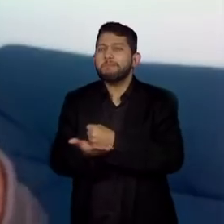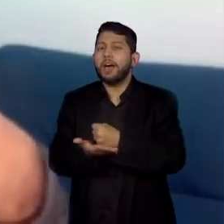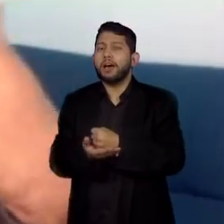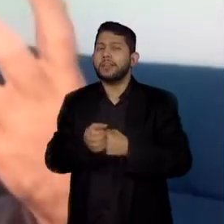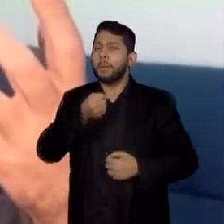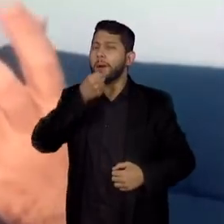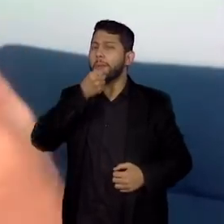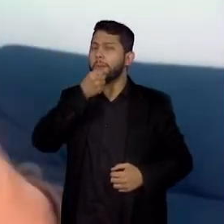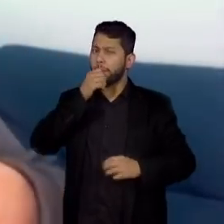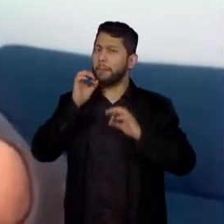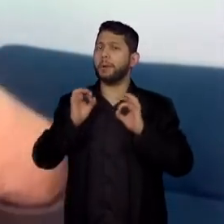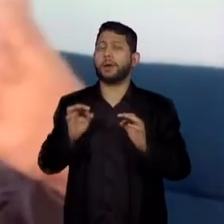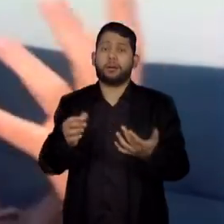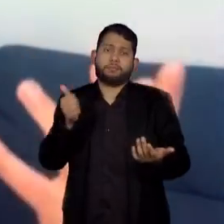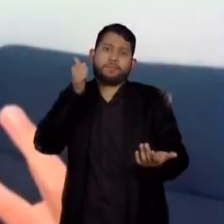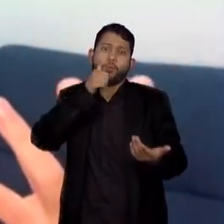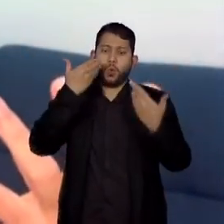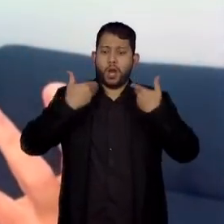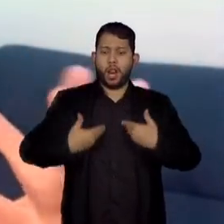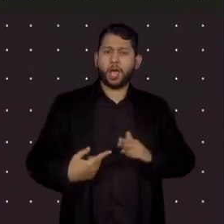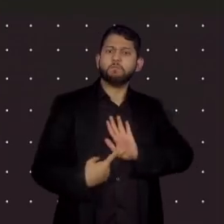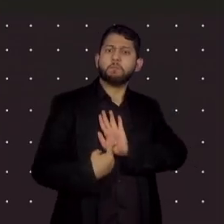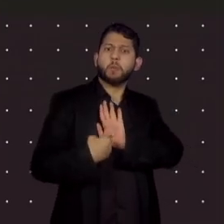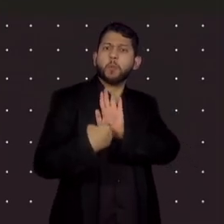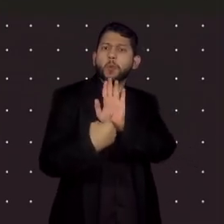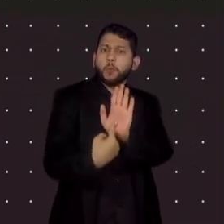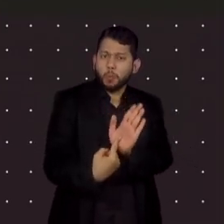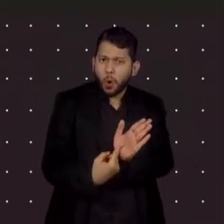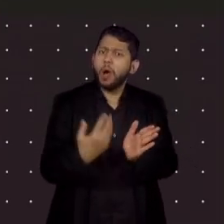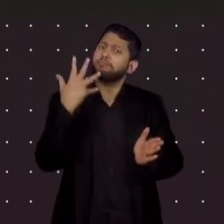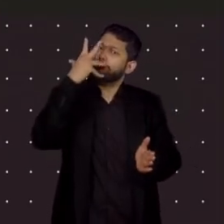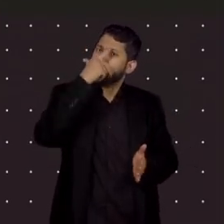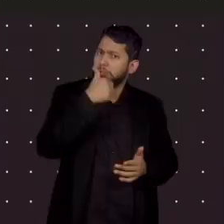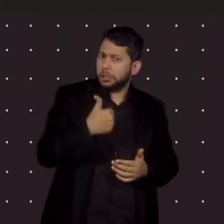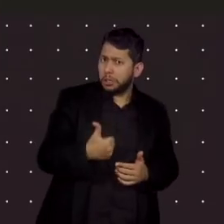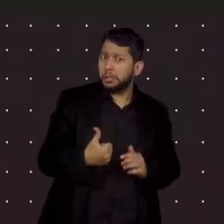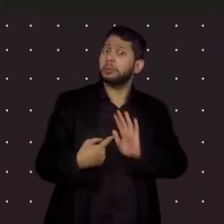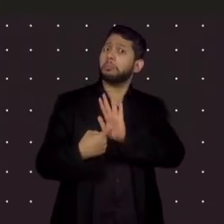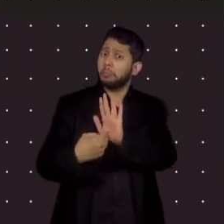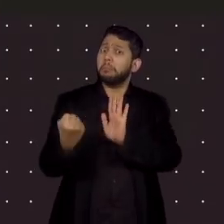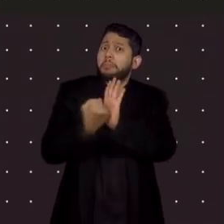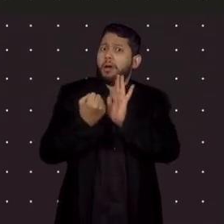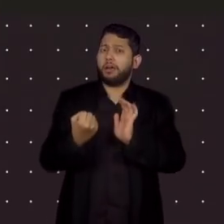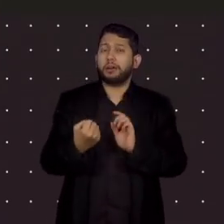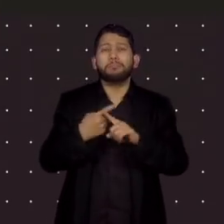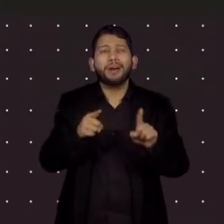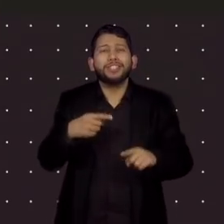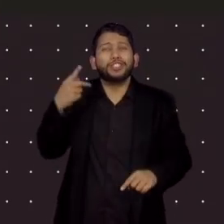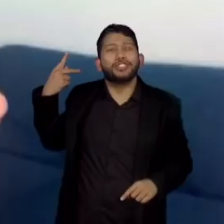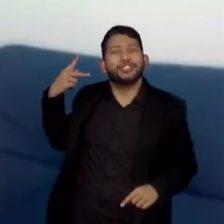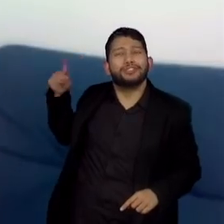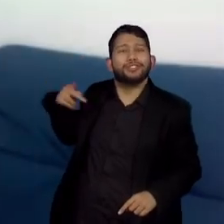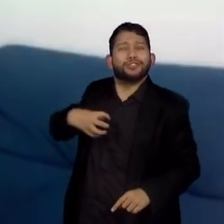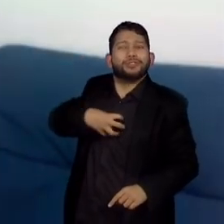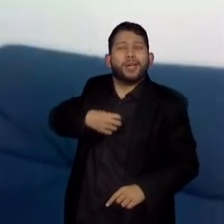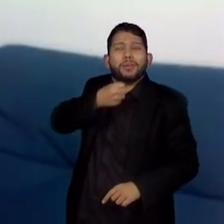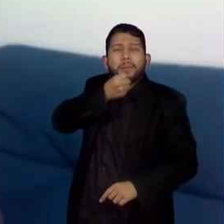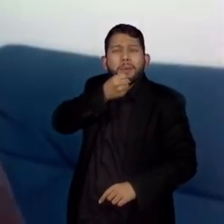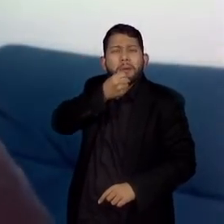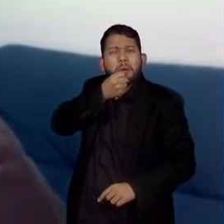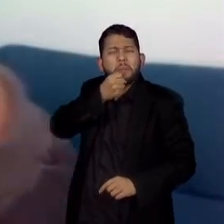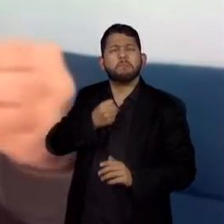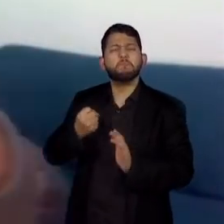que o carisma todo, aquela imagem exuberante dela, mas eu acho que a musicalidade dela é uma coisa que ficou presente,